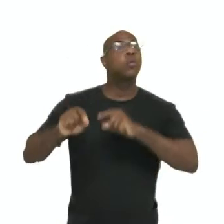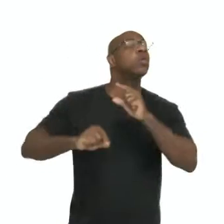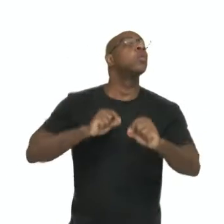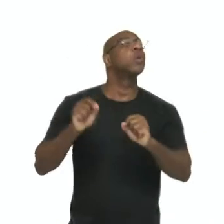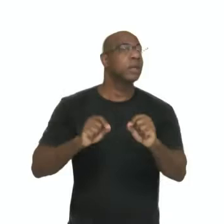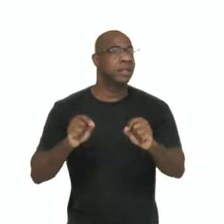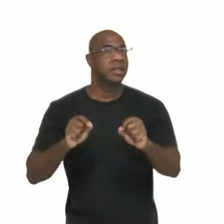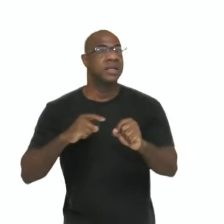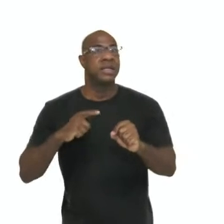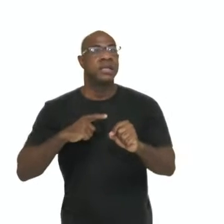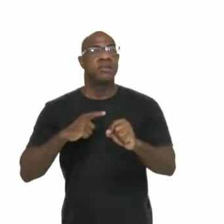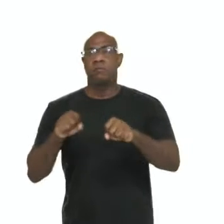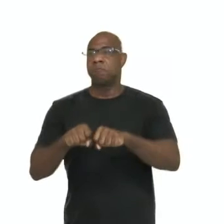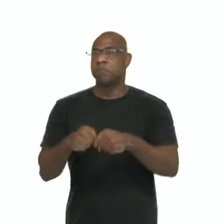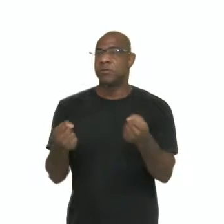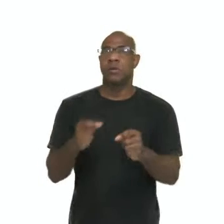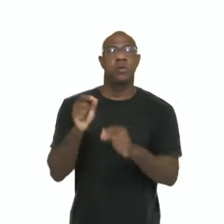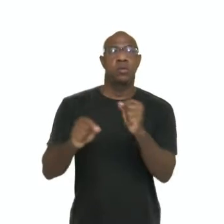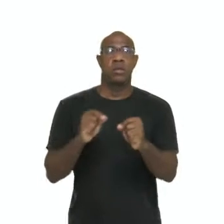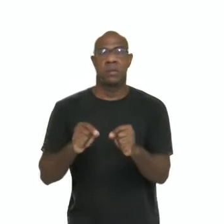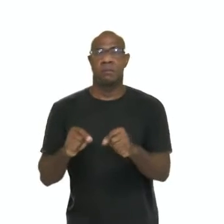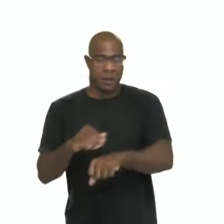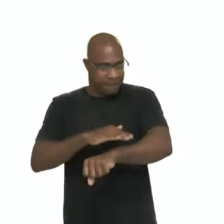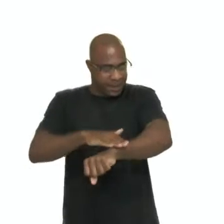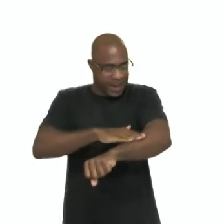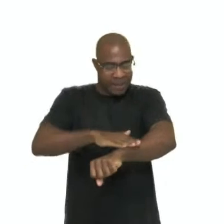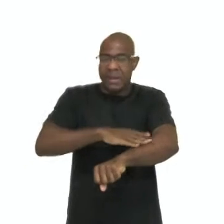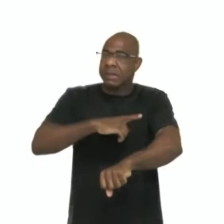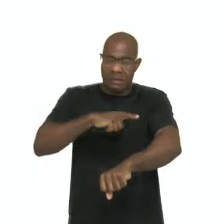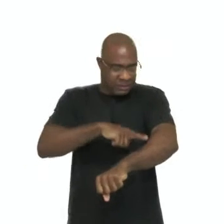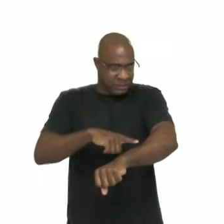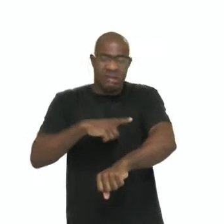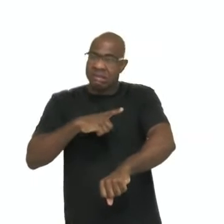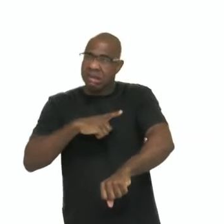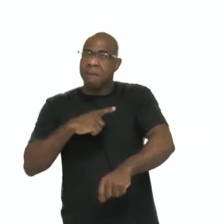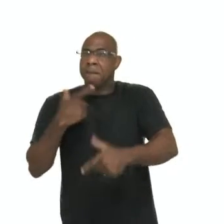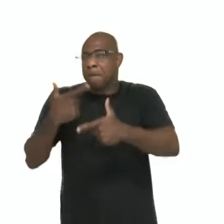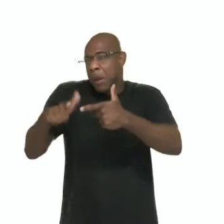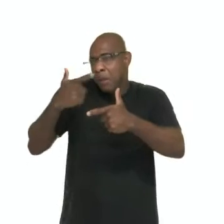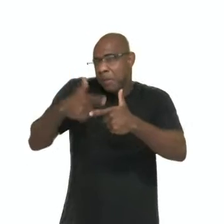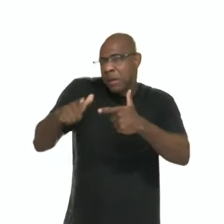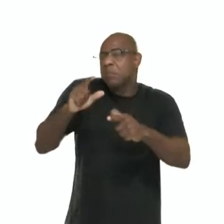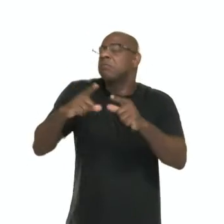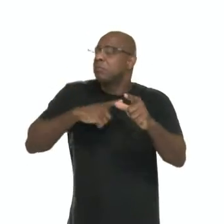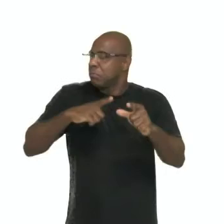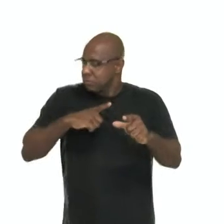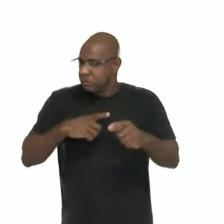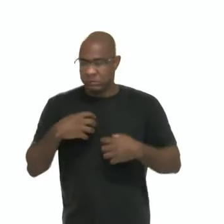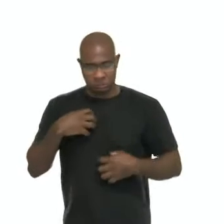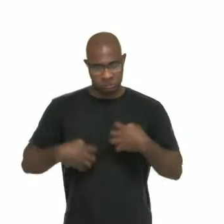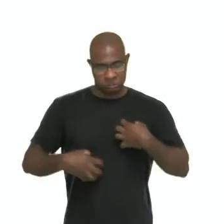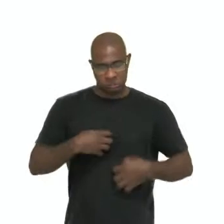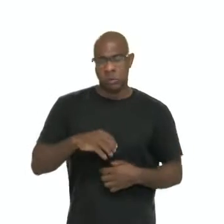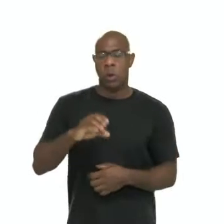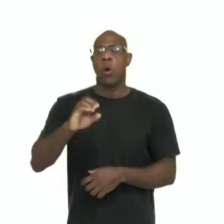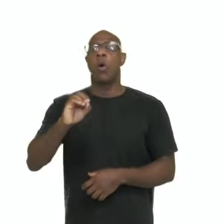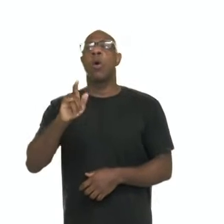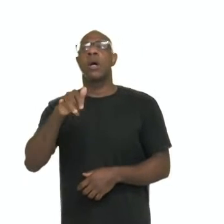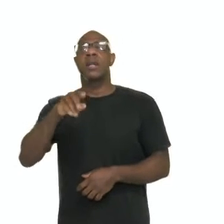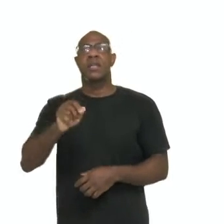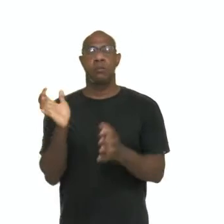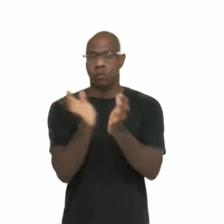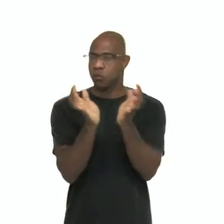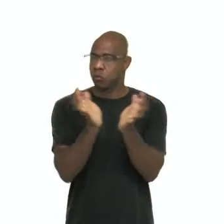romper a barreira impostas pela pele, causando sérios danos aos organismos.